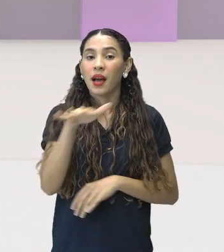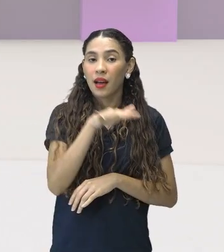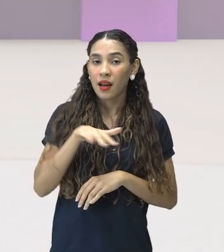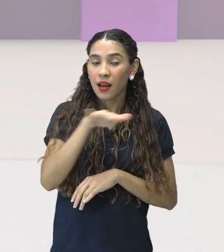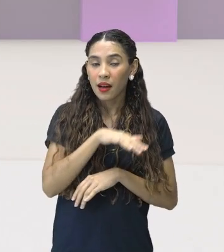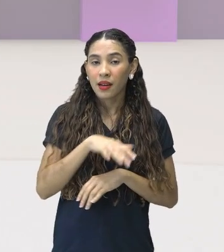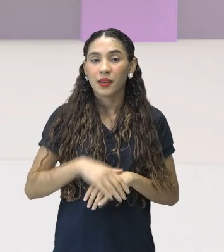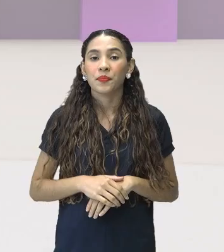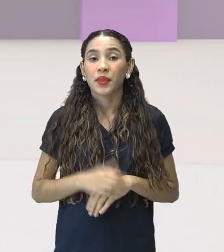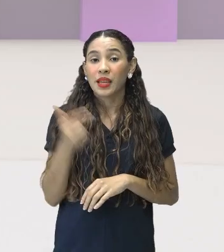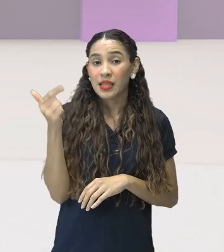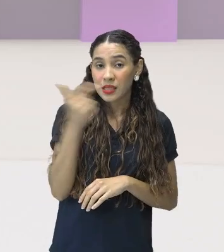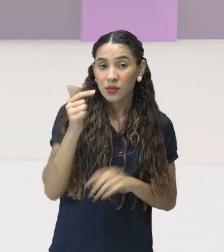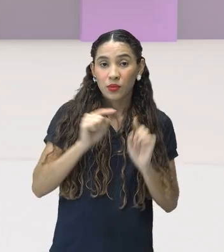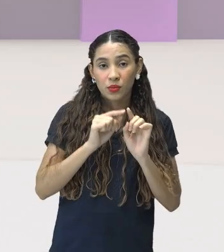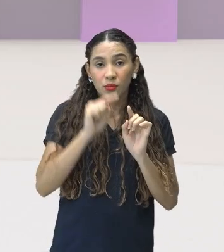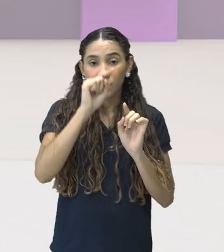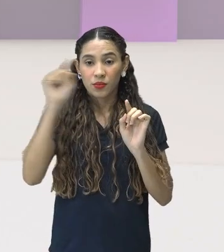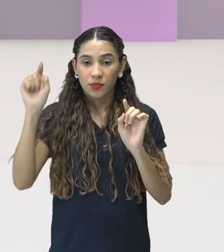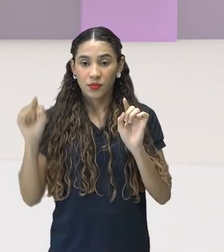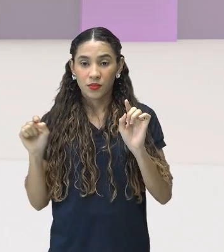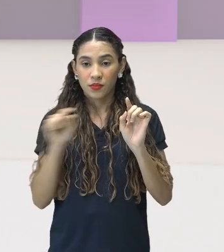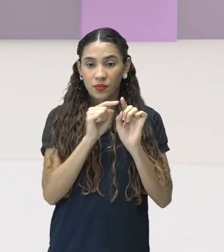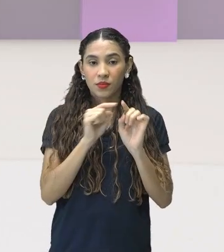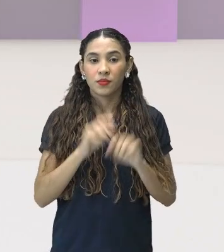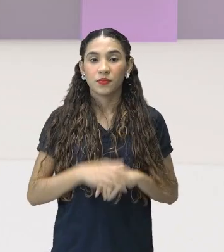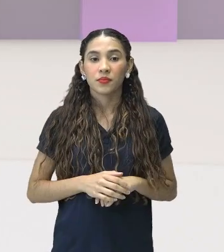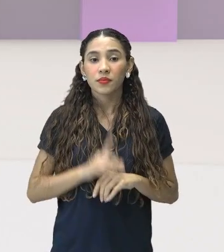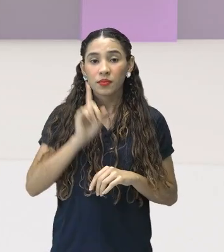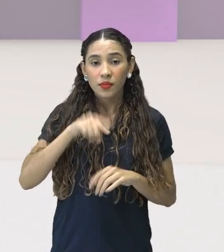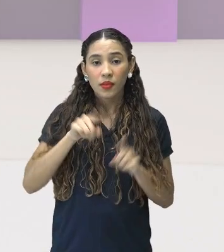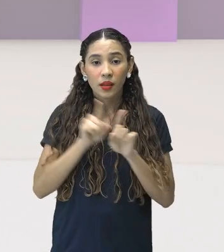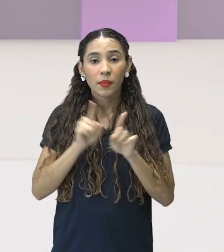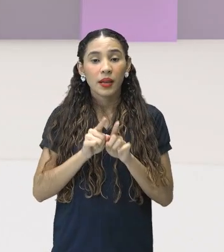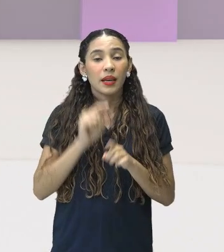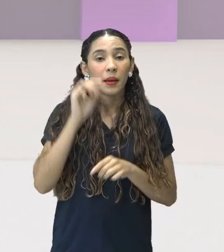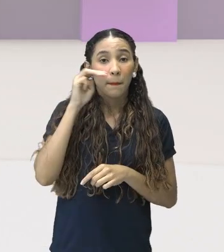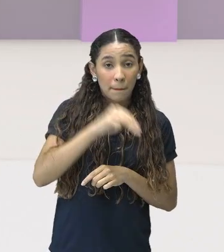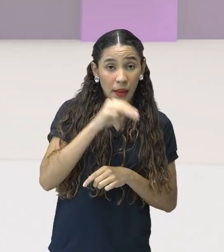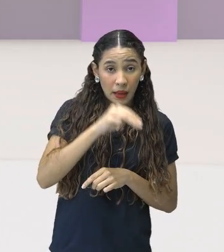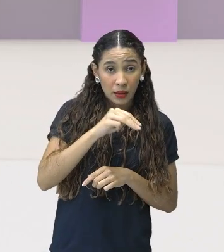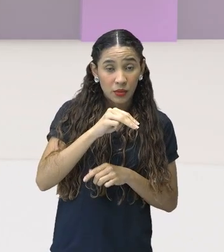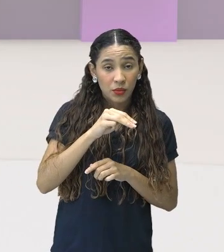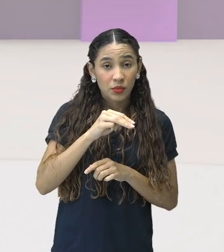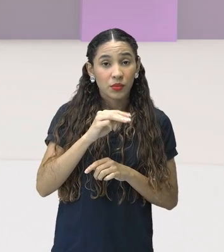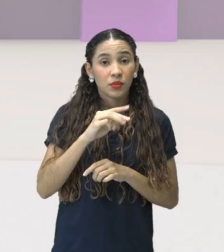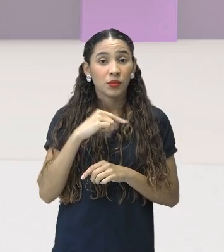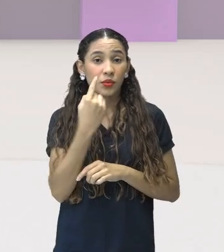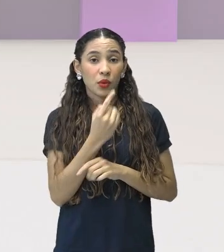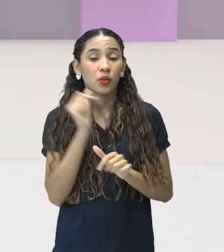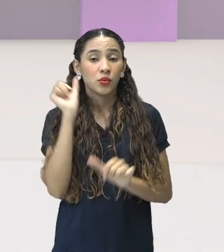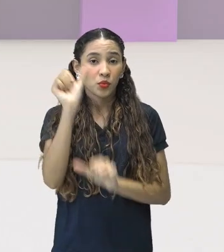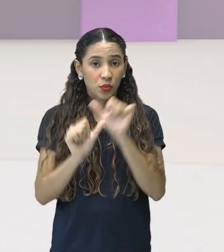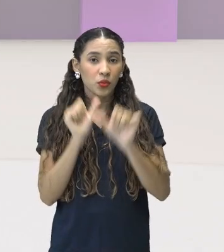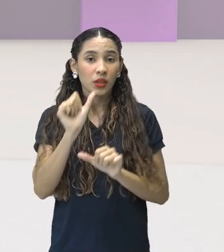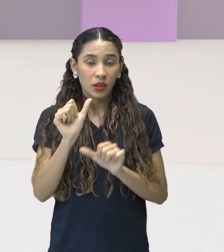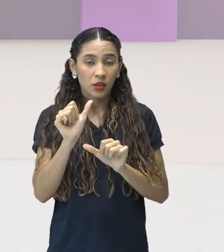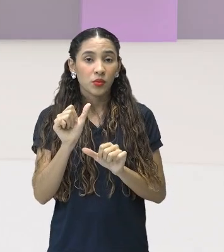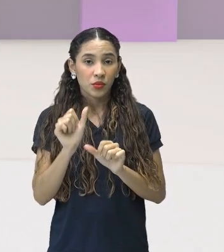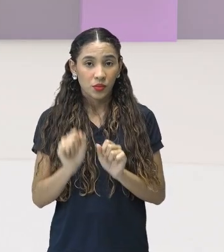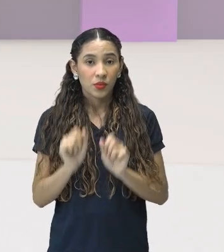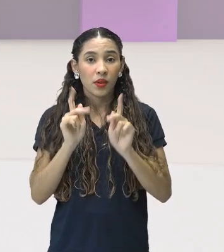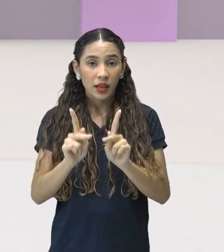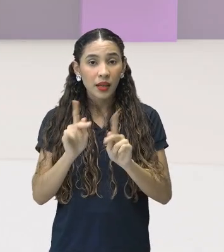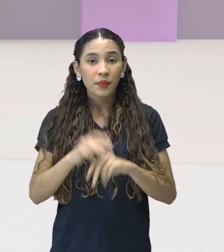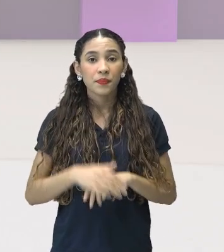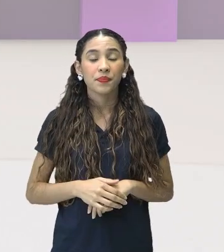área do nosso segundo retângulo, tá? Que ela estava em metros, e nós convertemos,